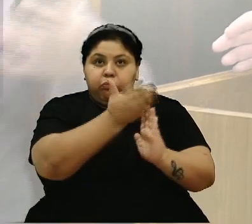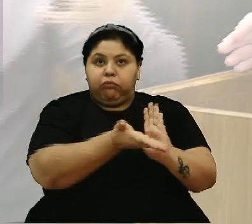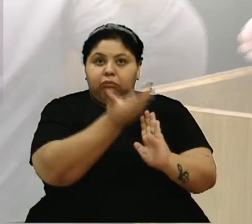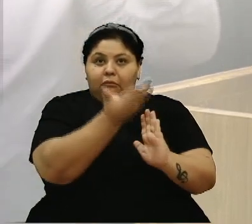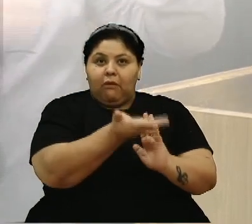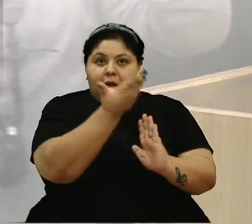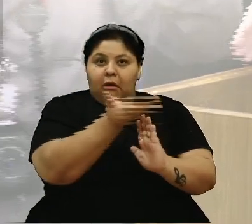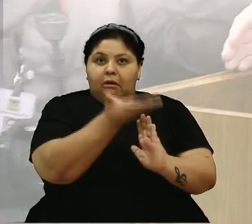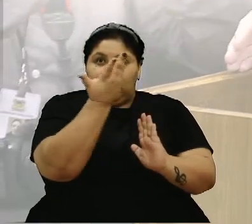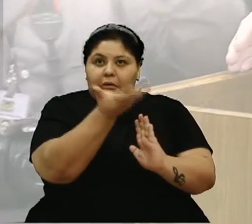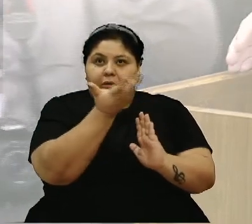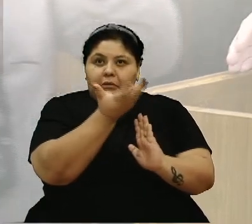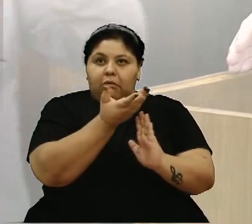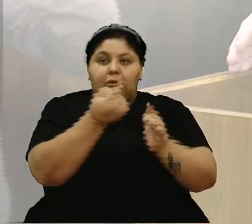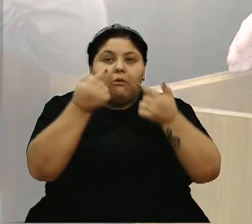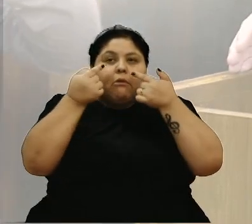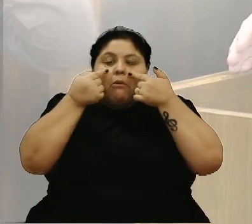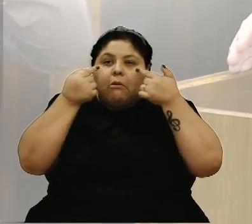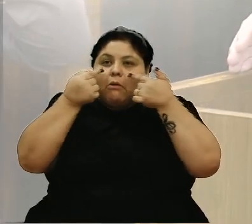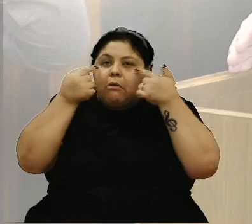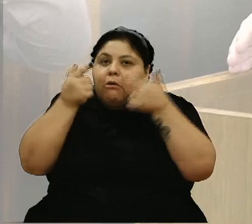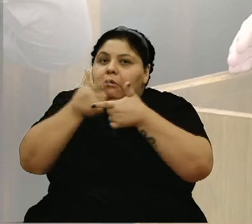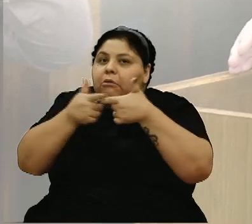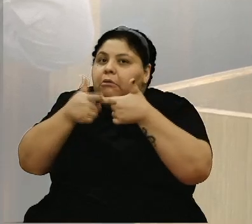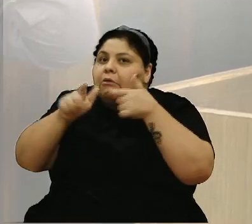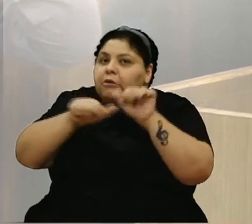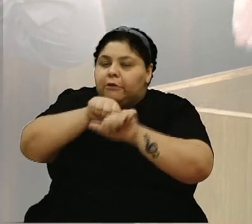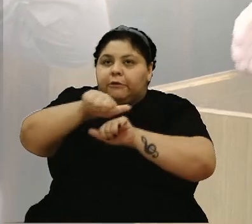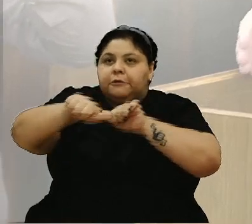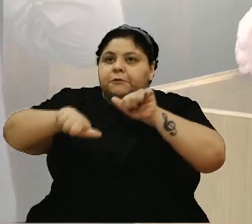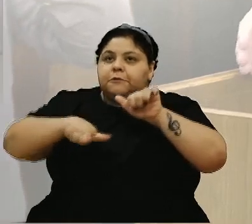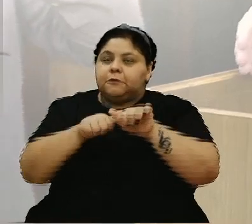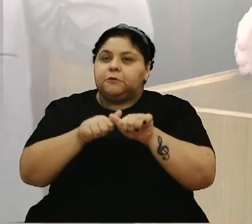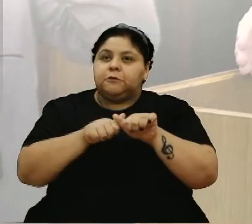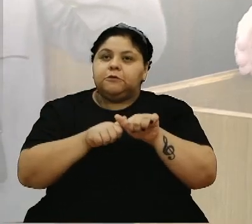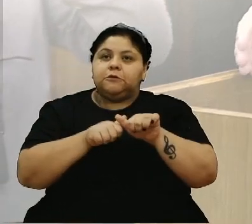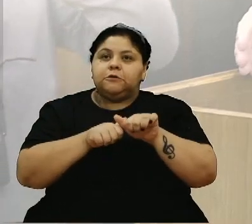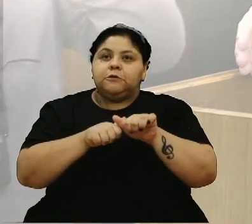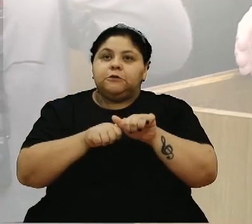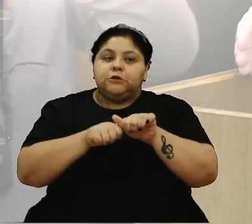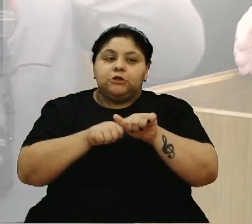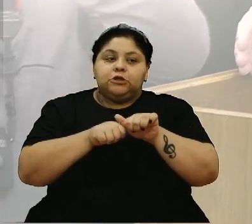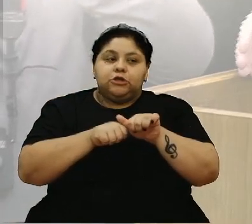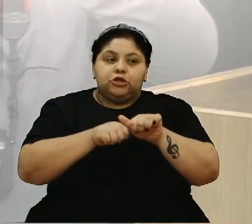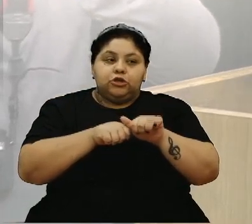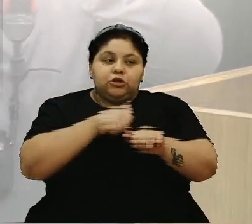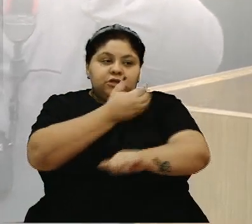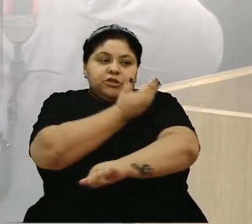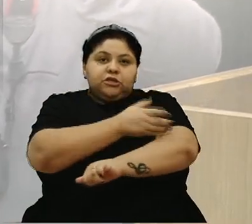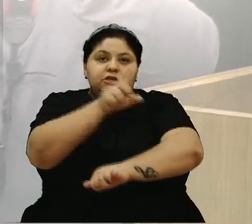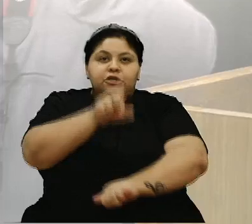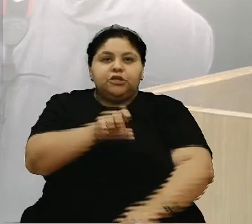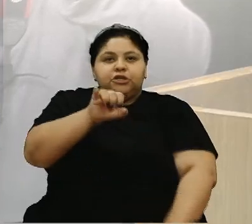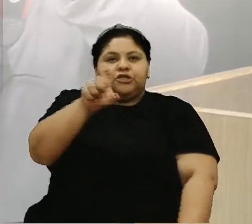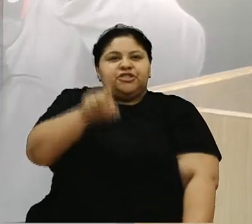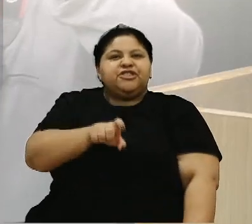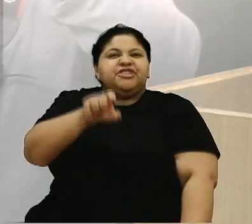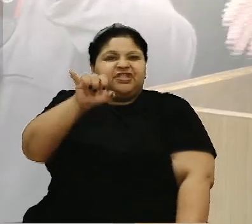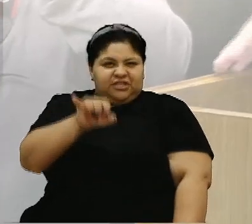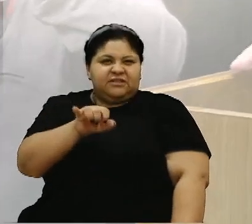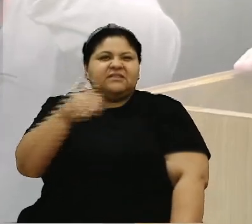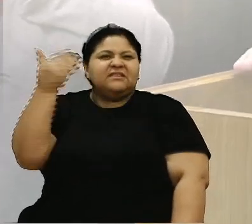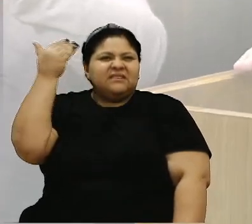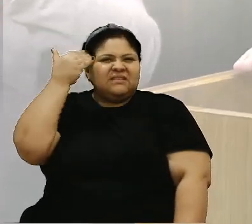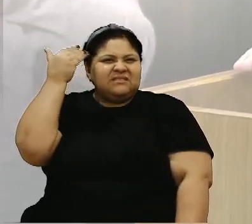inchaços dos olhos e dos pés, mudança nos hábitos de urinar, quando se levanta várias vezes